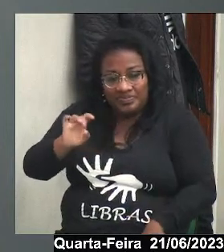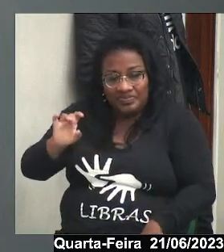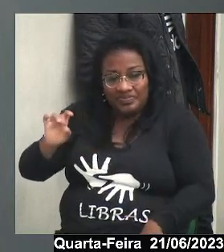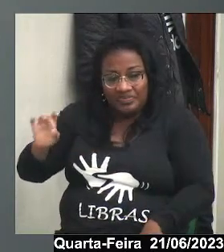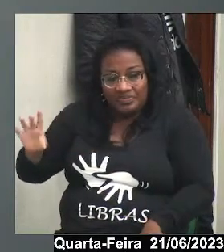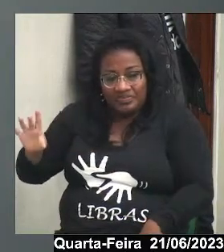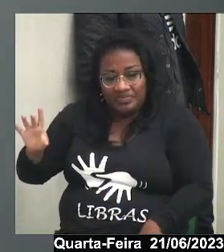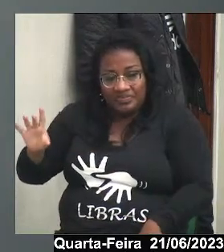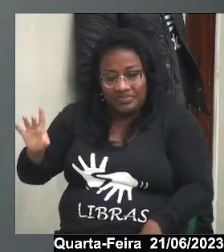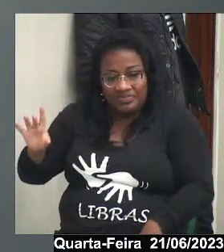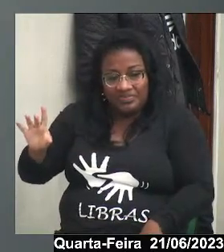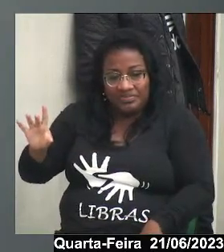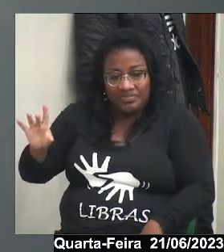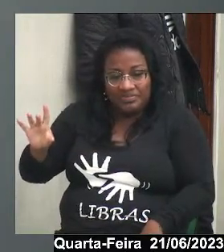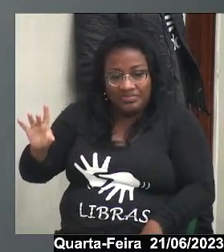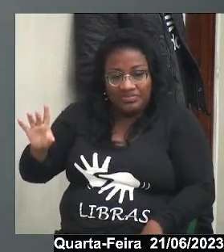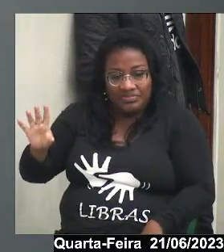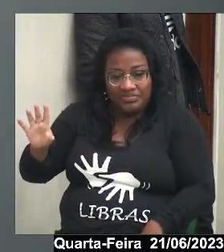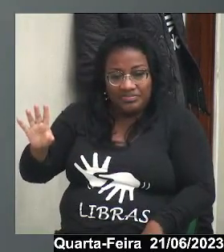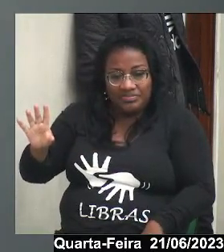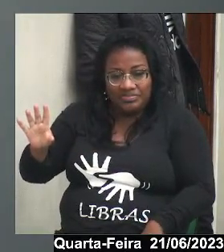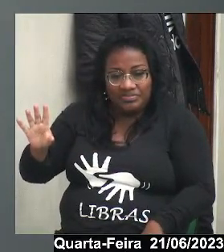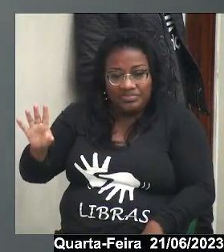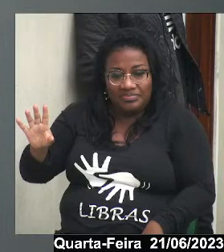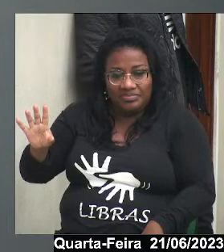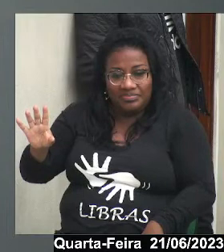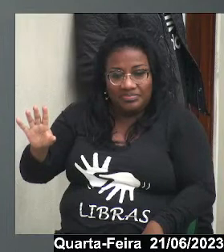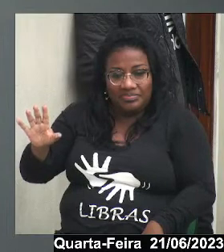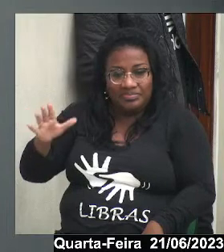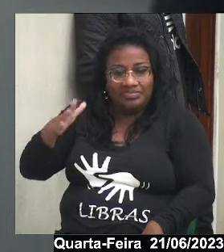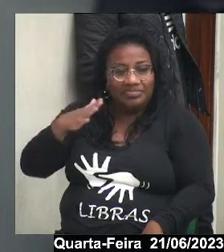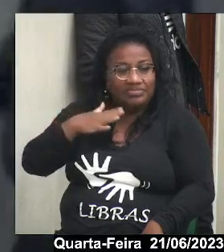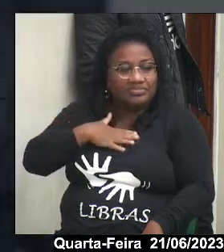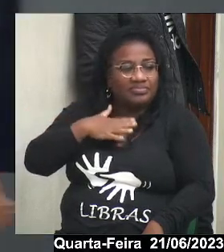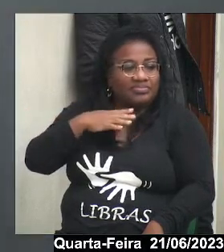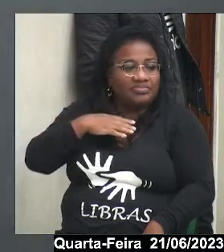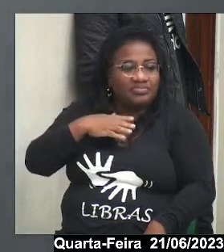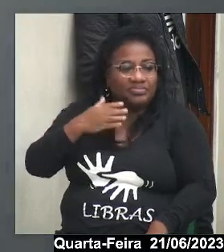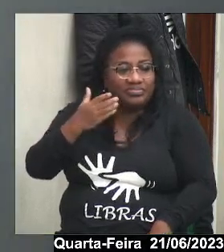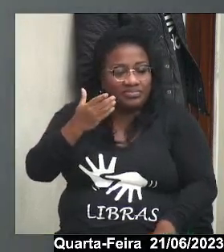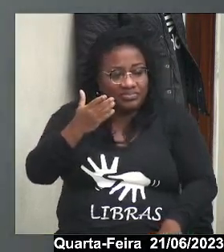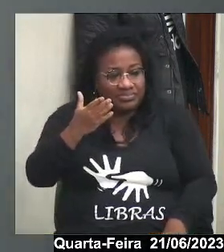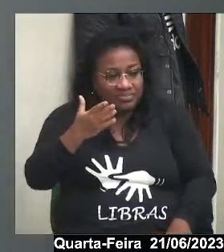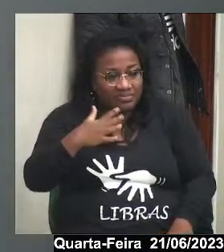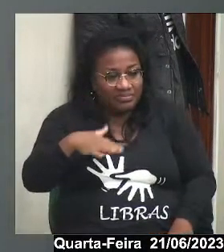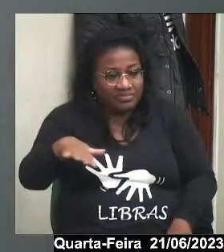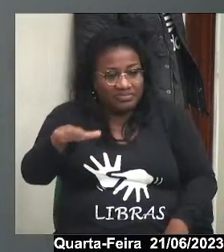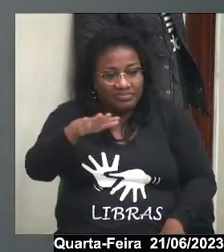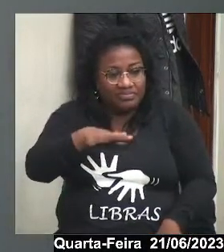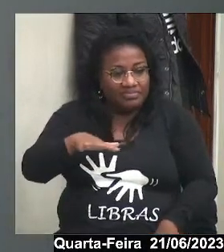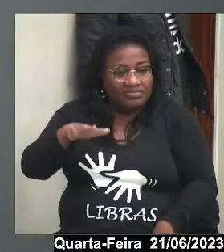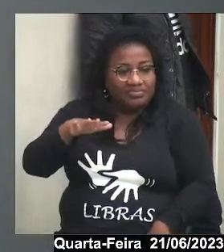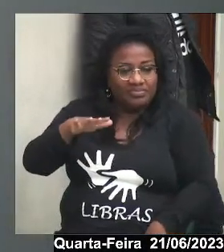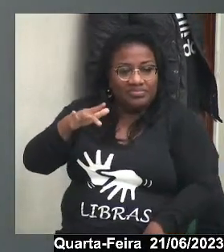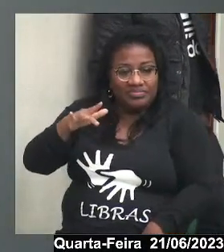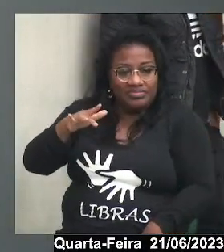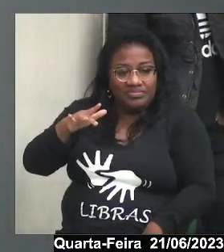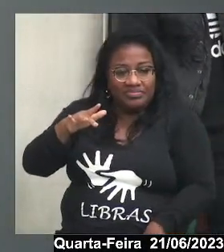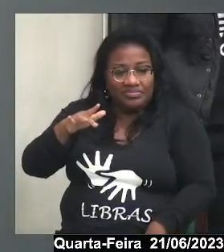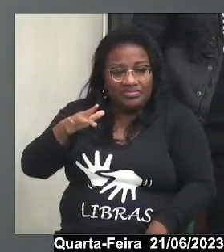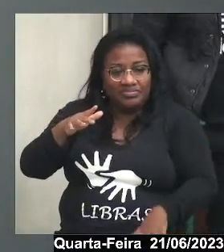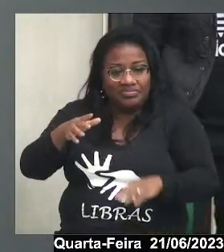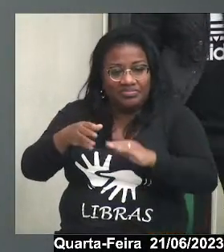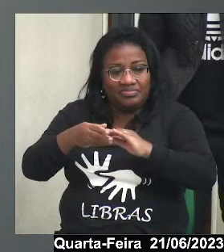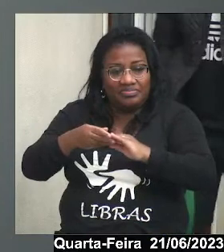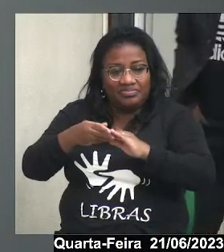cumprimentar a Adeilson lá de Itatuba que está aqui presente, sido um grande parceiro lá na região, trazendo as demandas